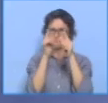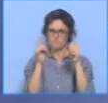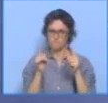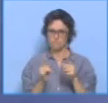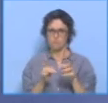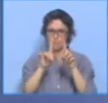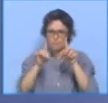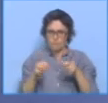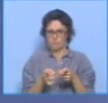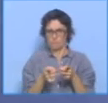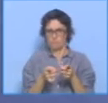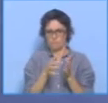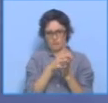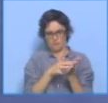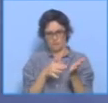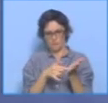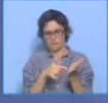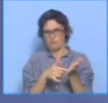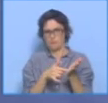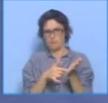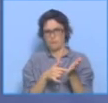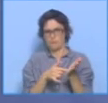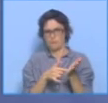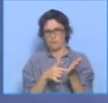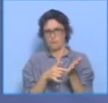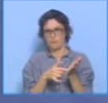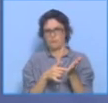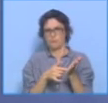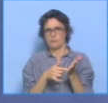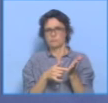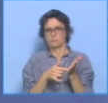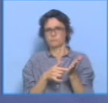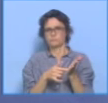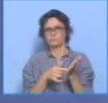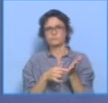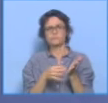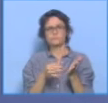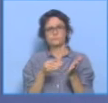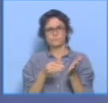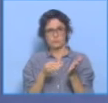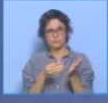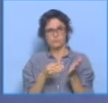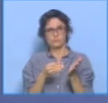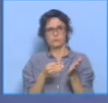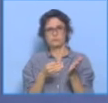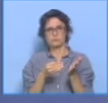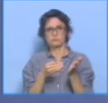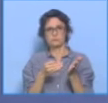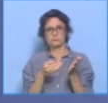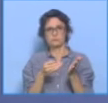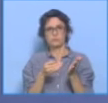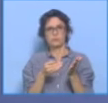delicioso. Não nos 613 preceitos que depois os judeus retirarão das